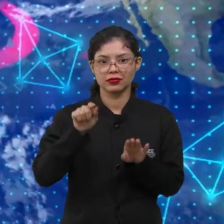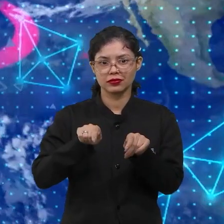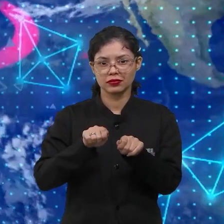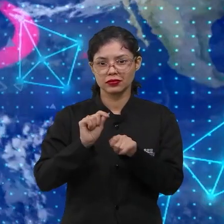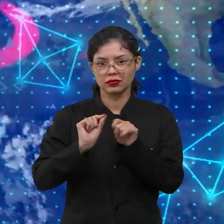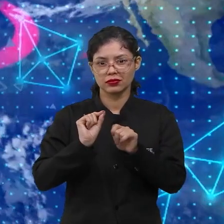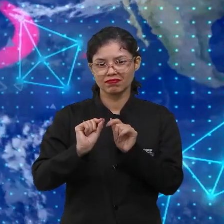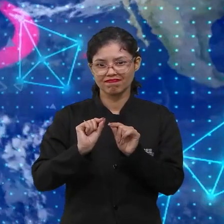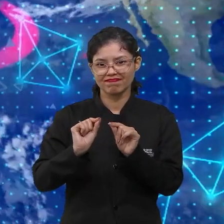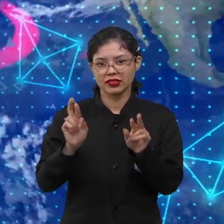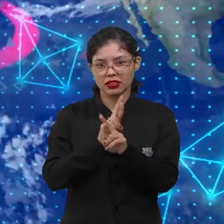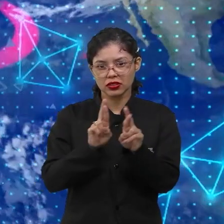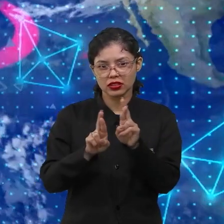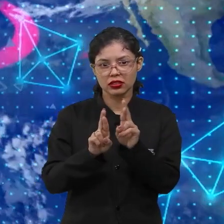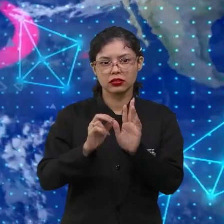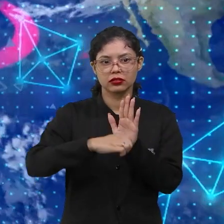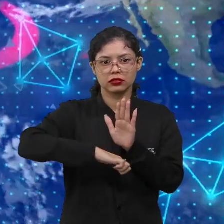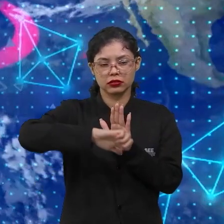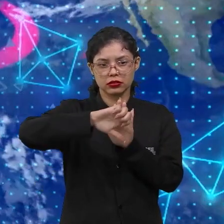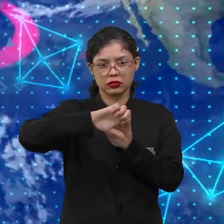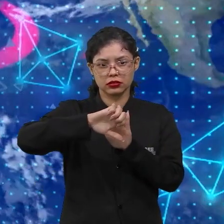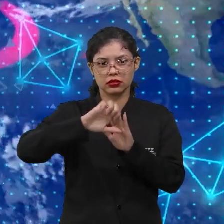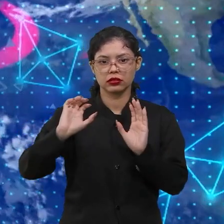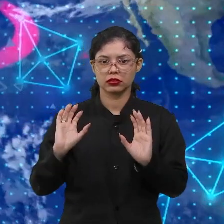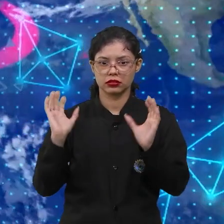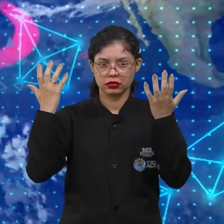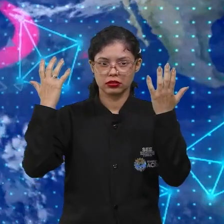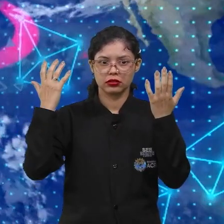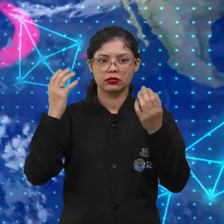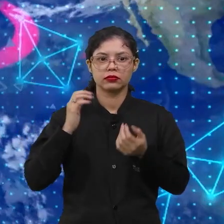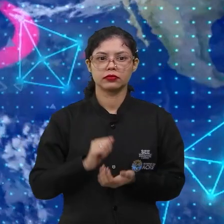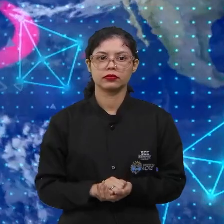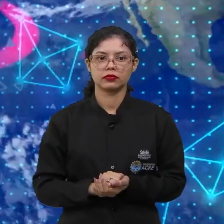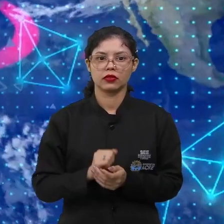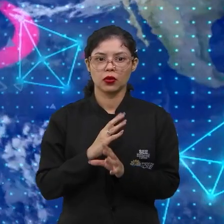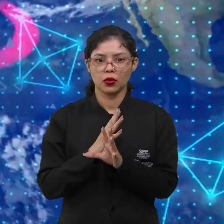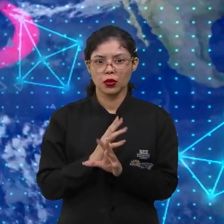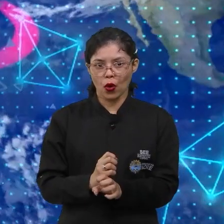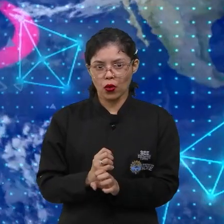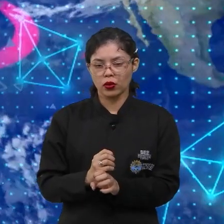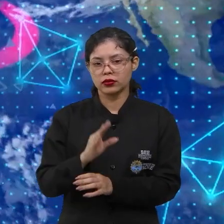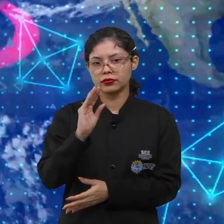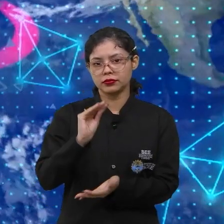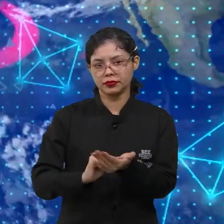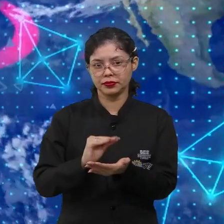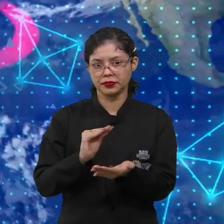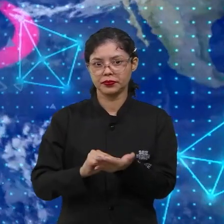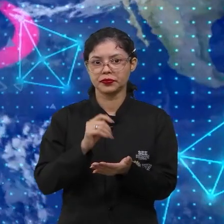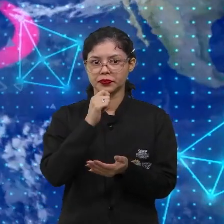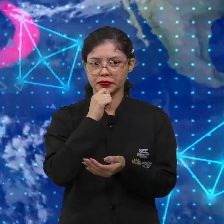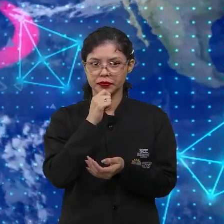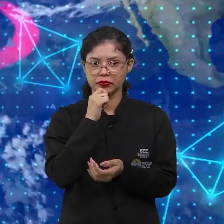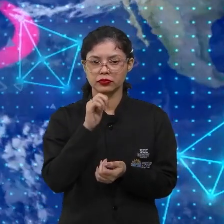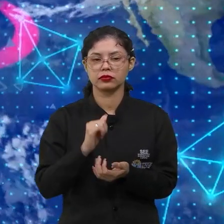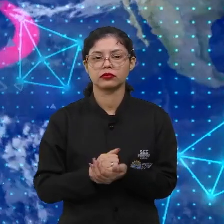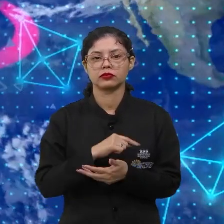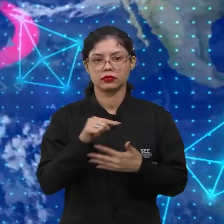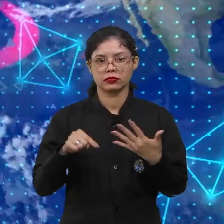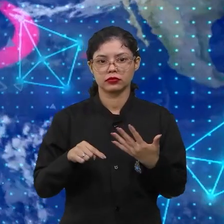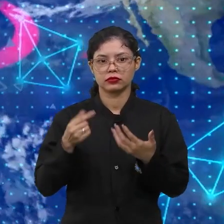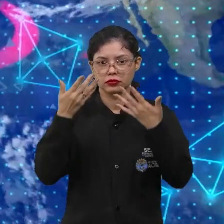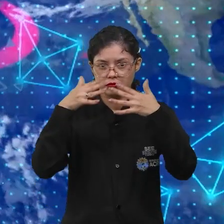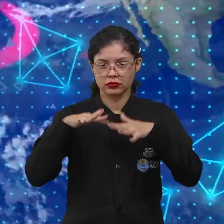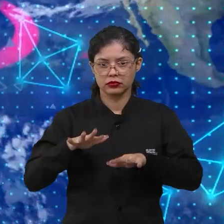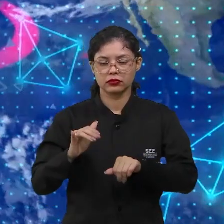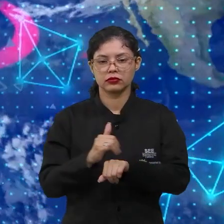especialmente relacionadas aí, como a gente aprendeu, a crises climáticas e também a escassez dos recursos